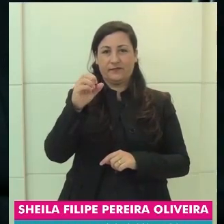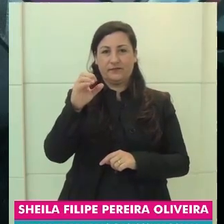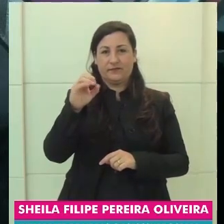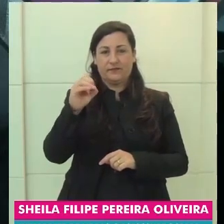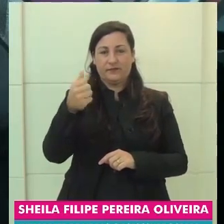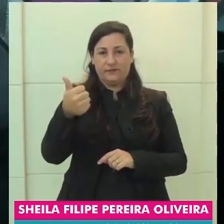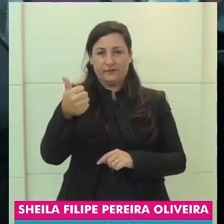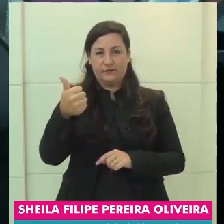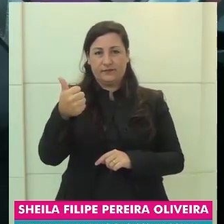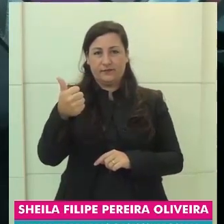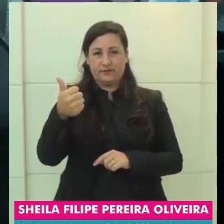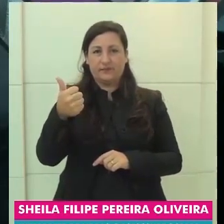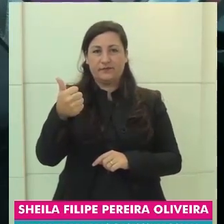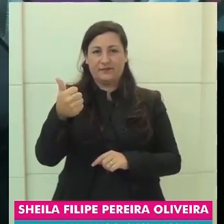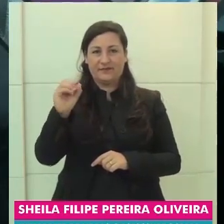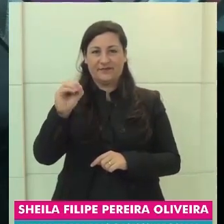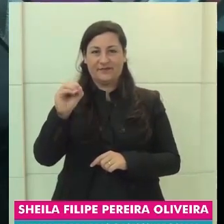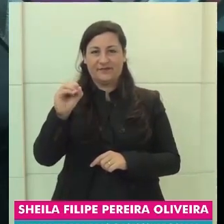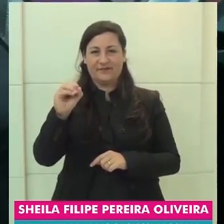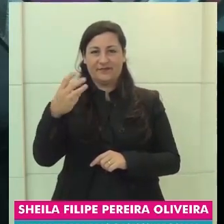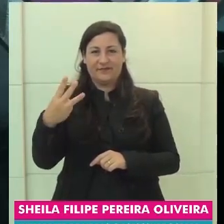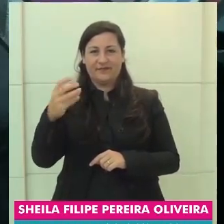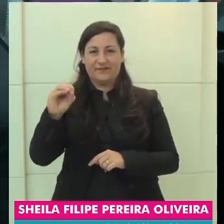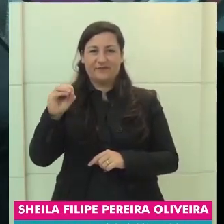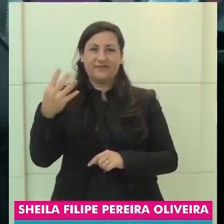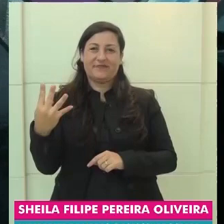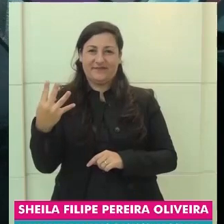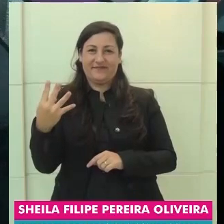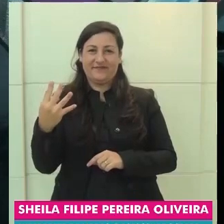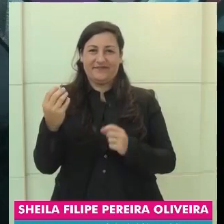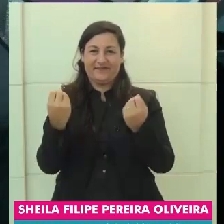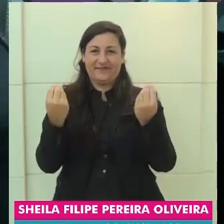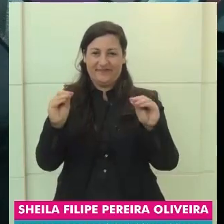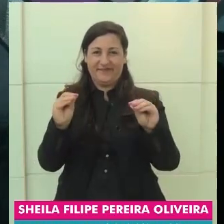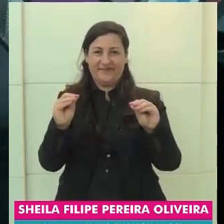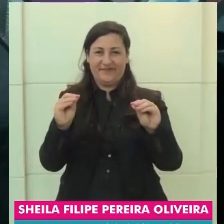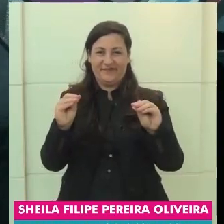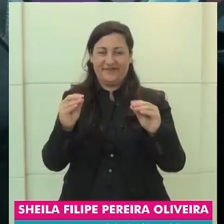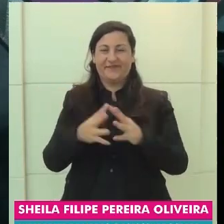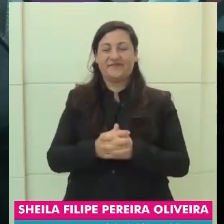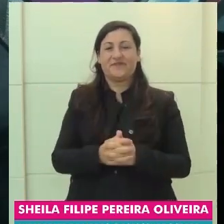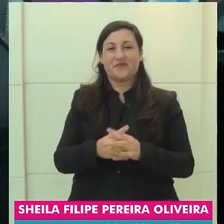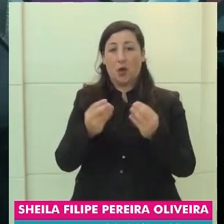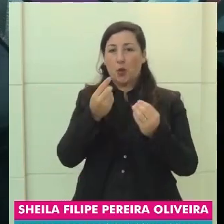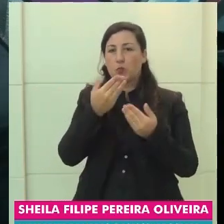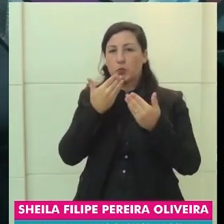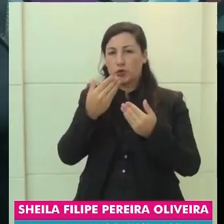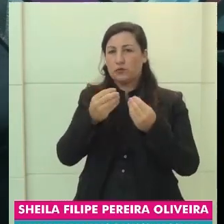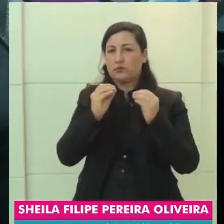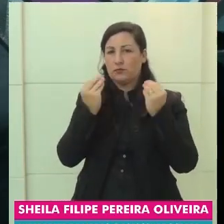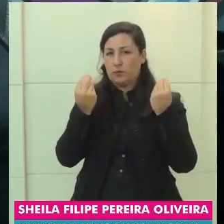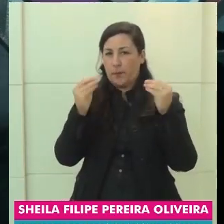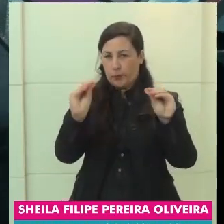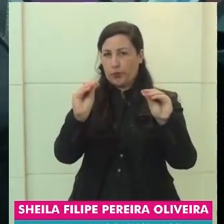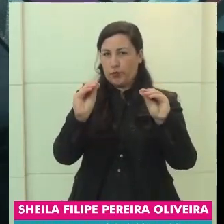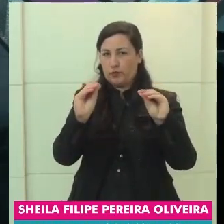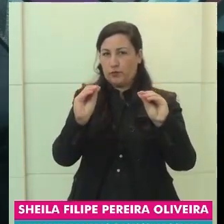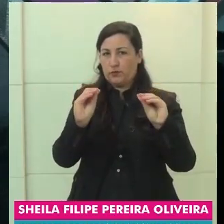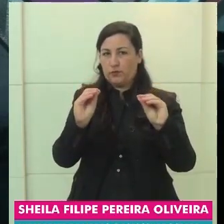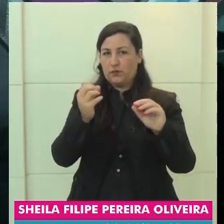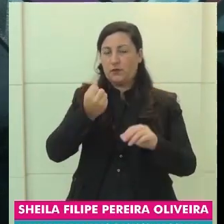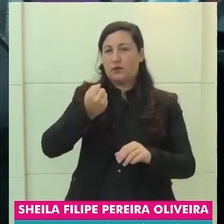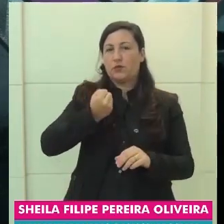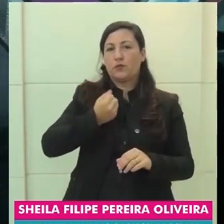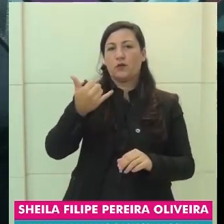99-801-0304. Se o Kevin puder colocar ali para nós, que é o